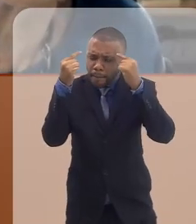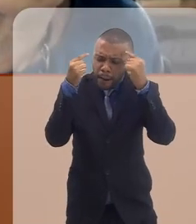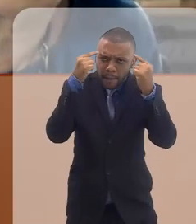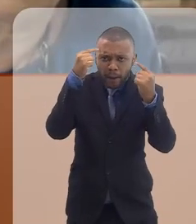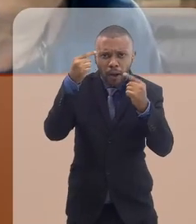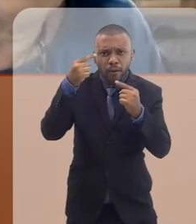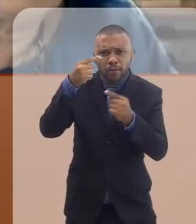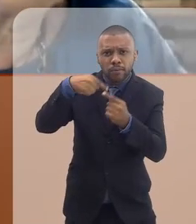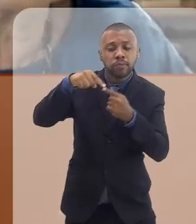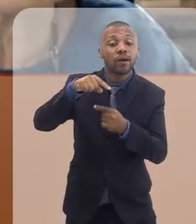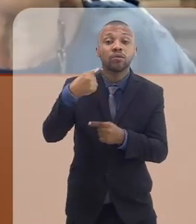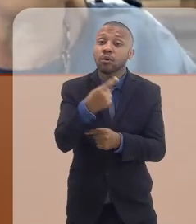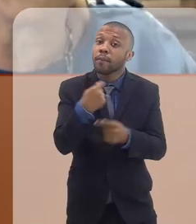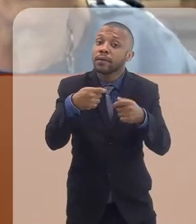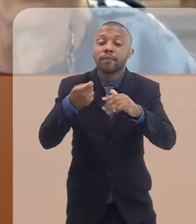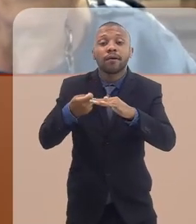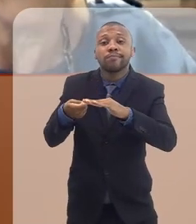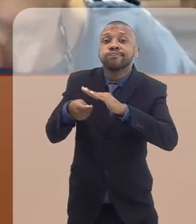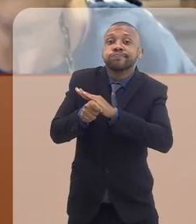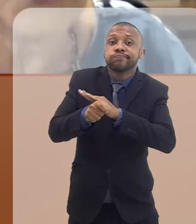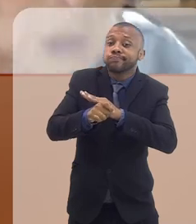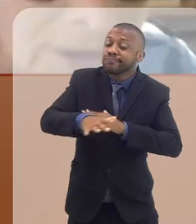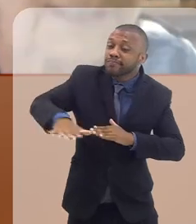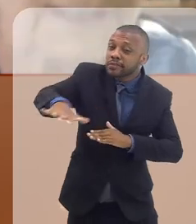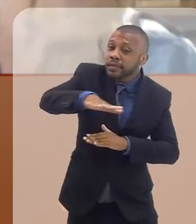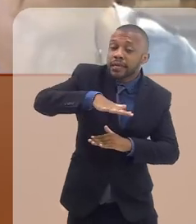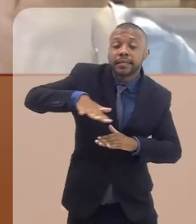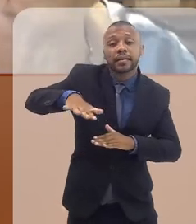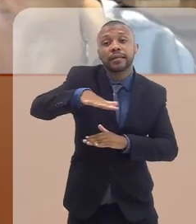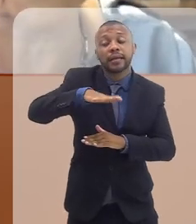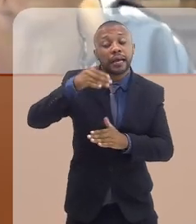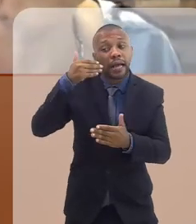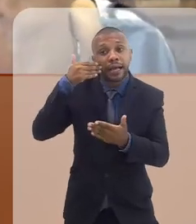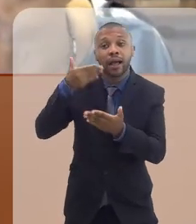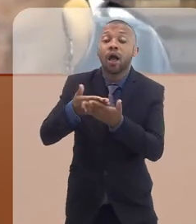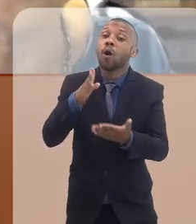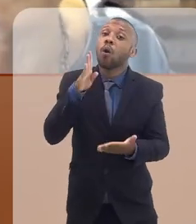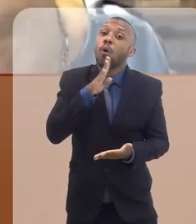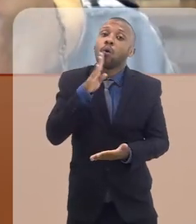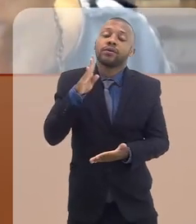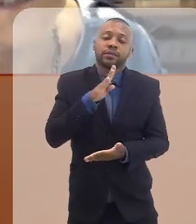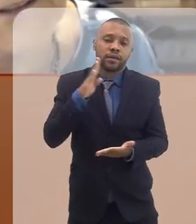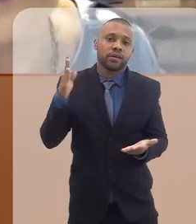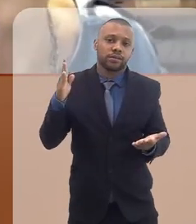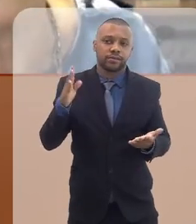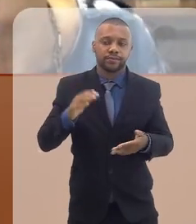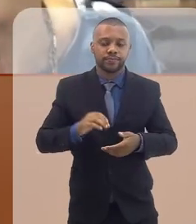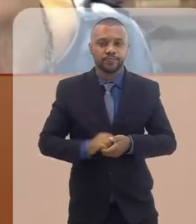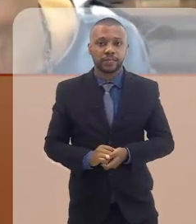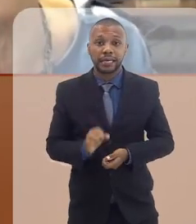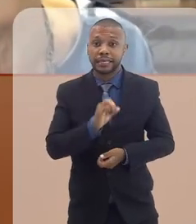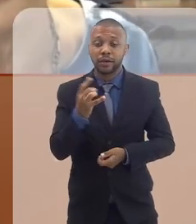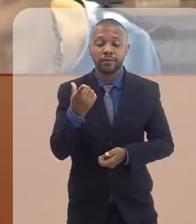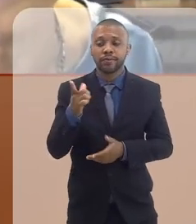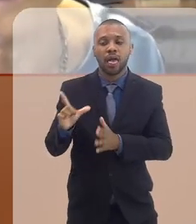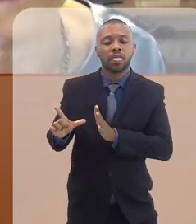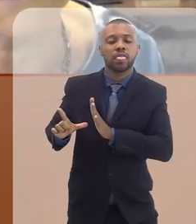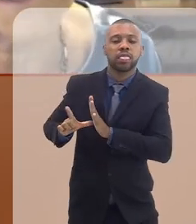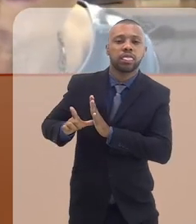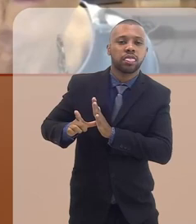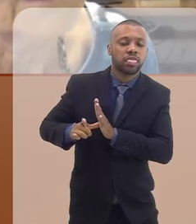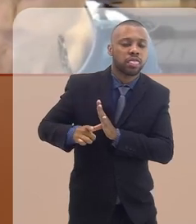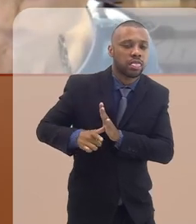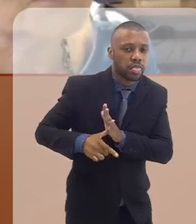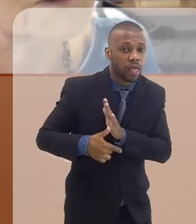que tem que esperar, temos que investir em toda essa cadeia imediatamente, senão nós vamos ficar muito